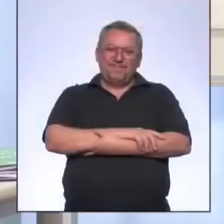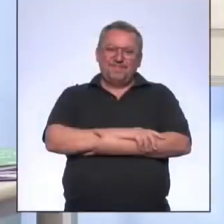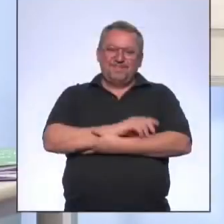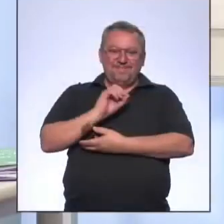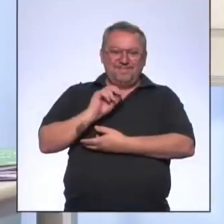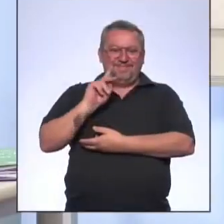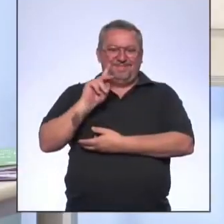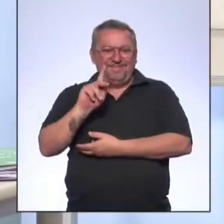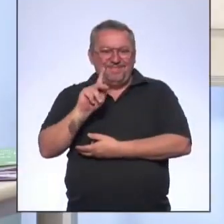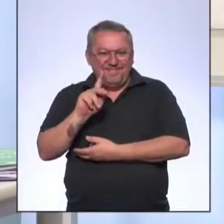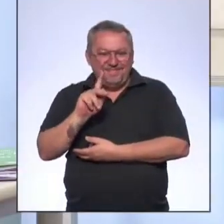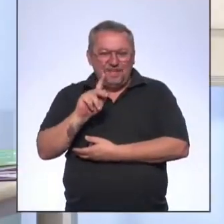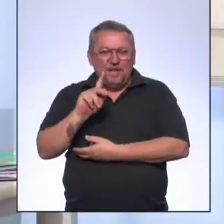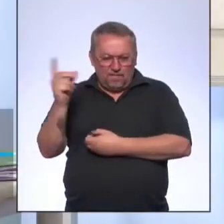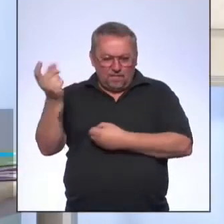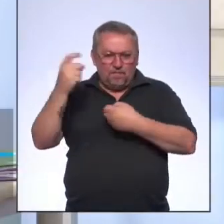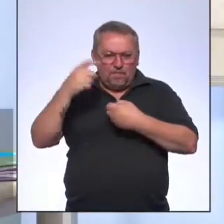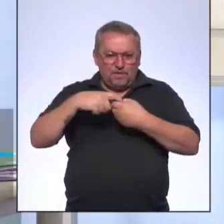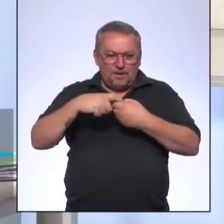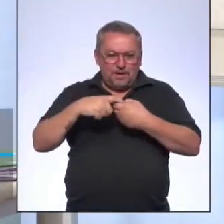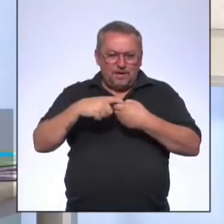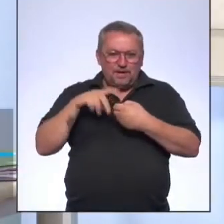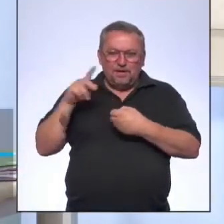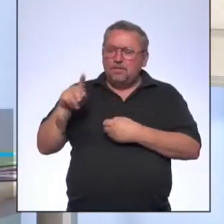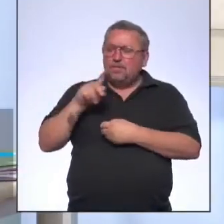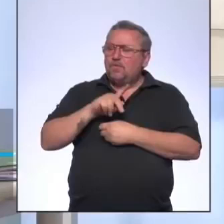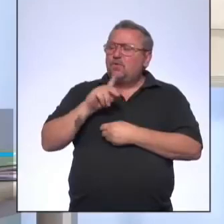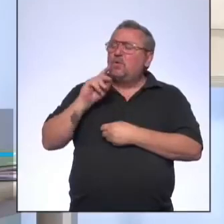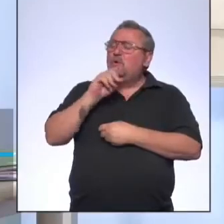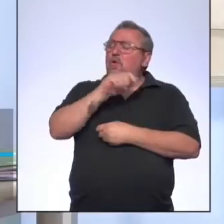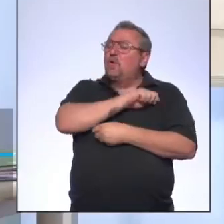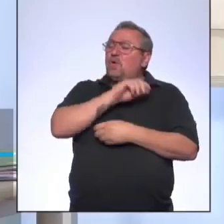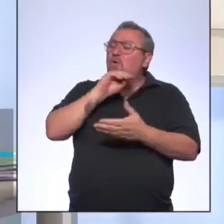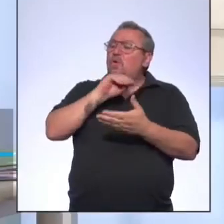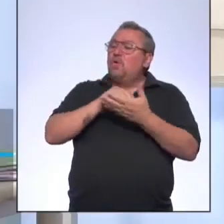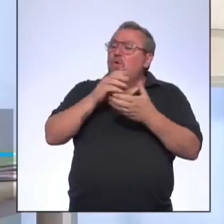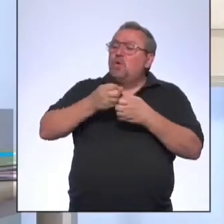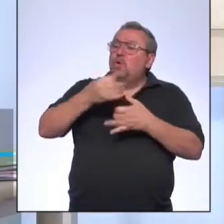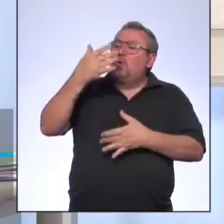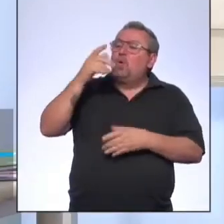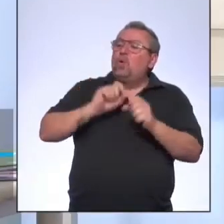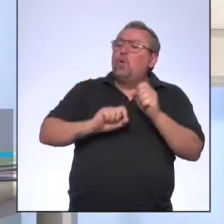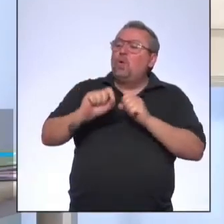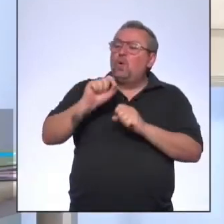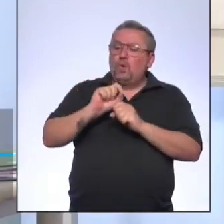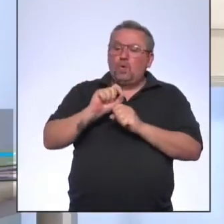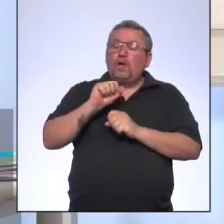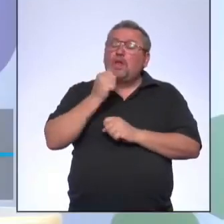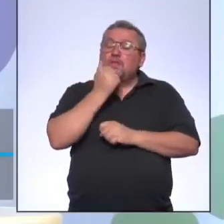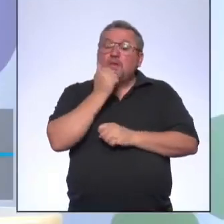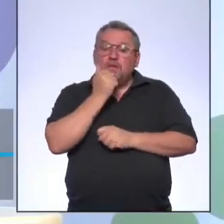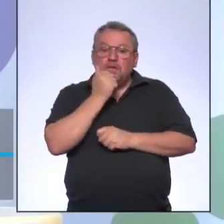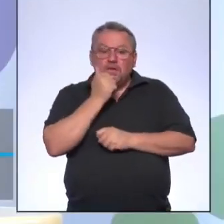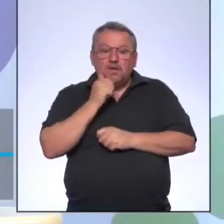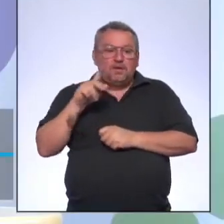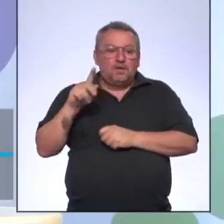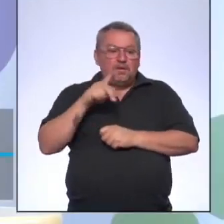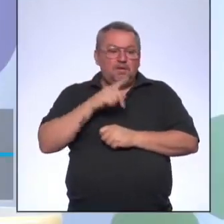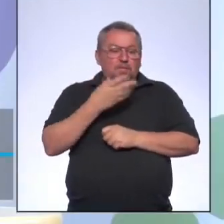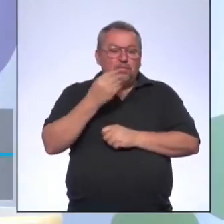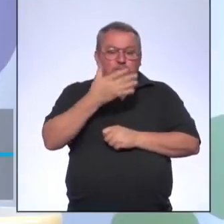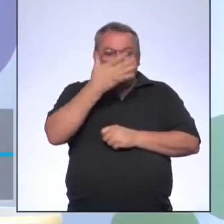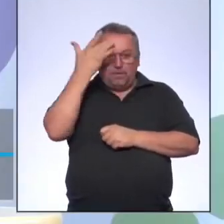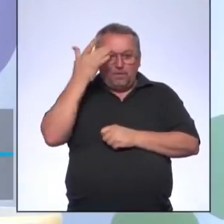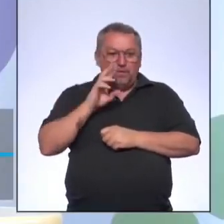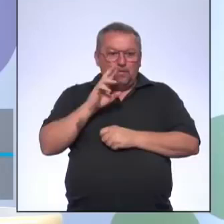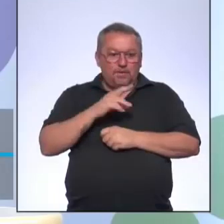Ok, come back. Voltamos. Teacher, o que os alunos responderam? What is science? O que é ciência? Aí, professora Antônia, tem bastante gente